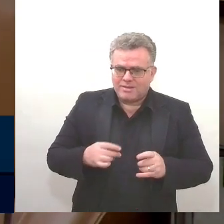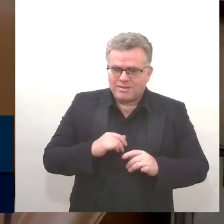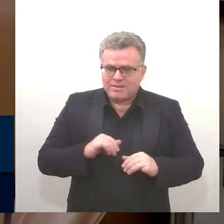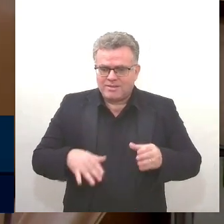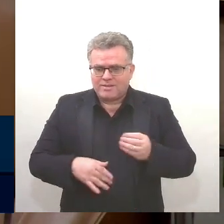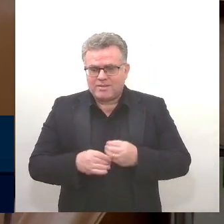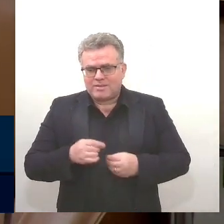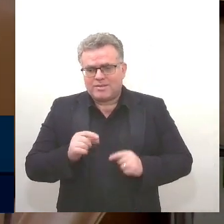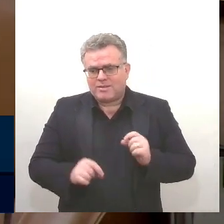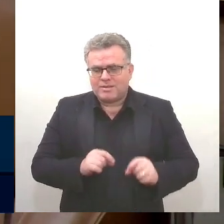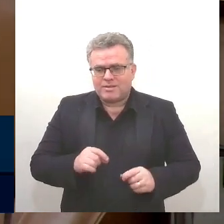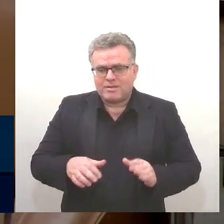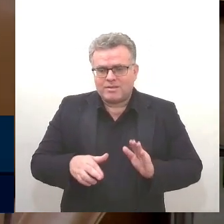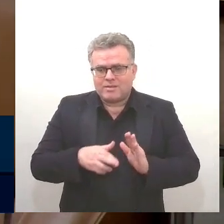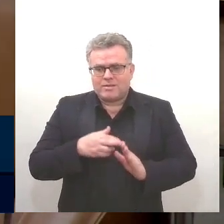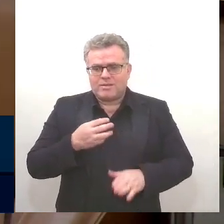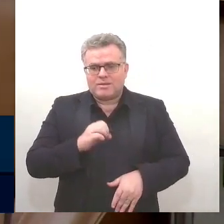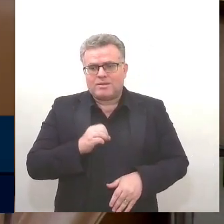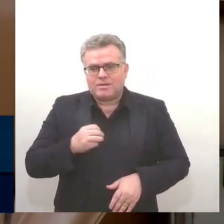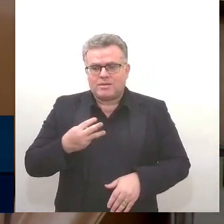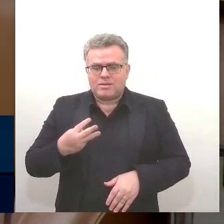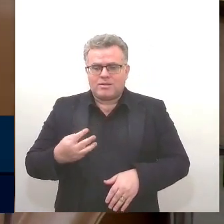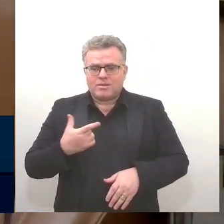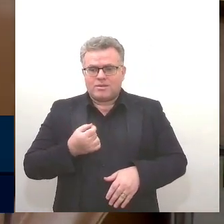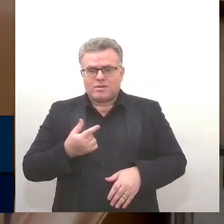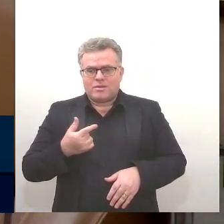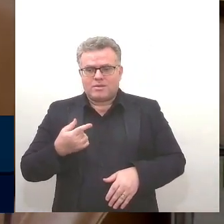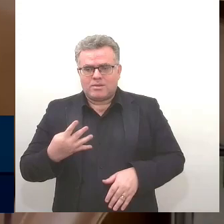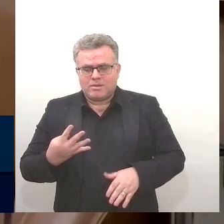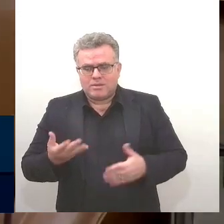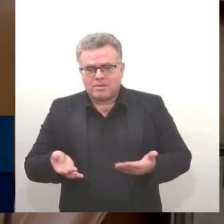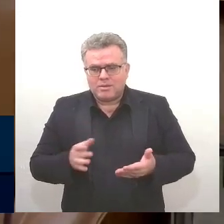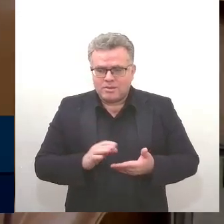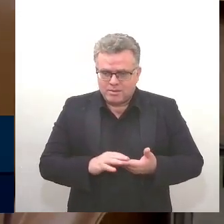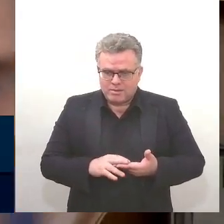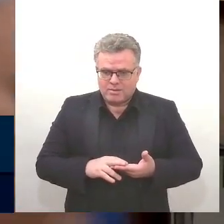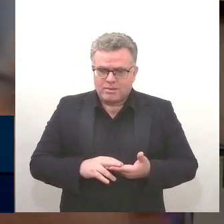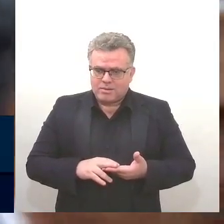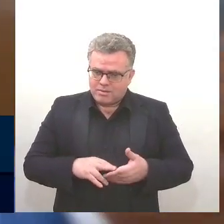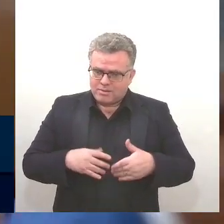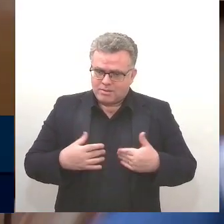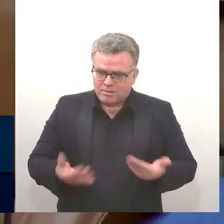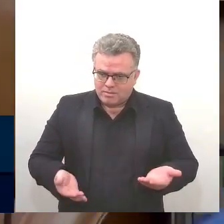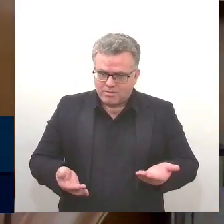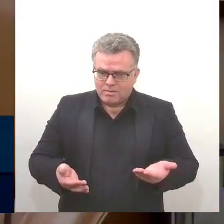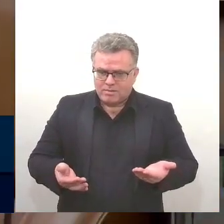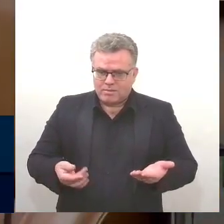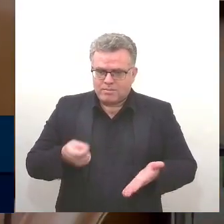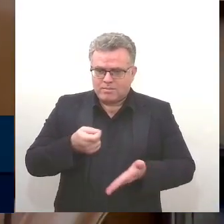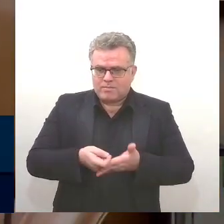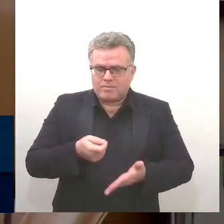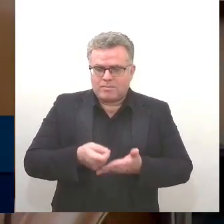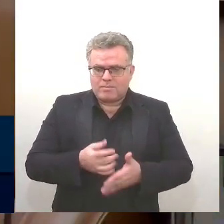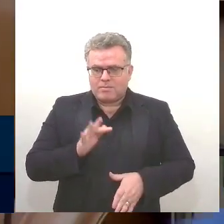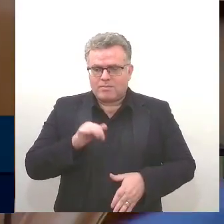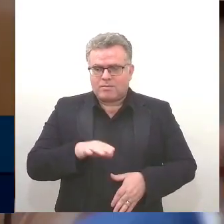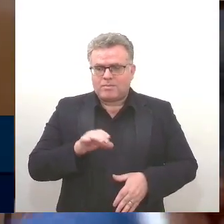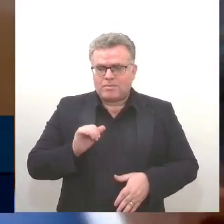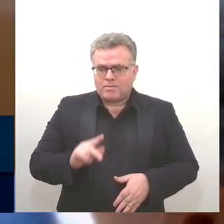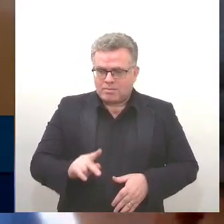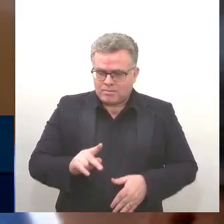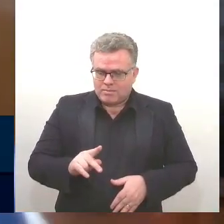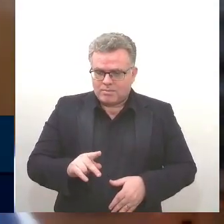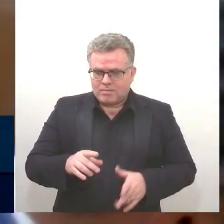00 3224 ela não foi regida pela funcap não foi ela que definiu foi o